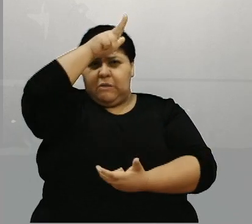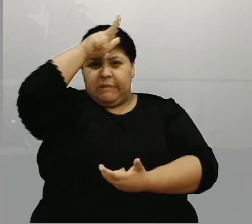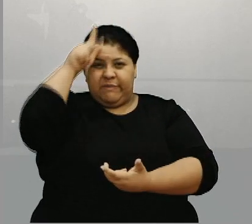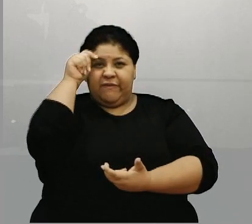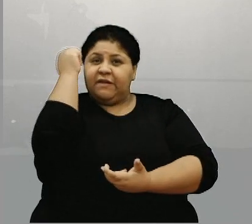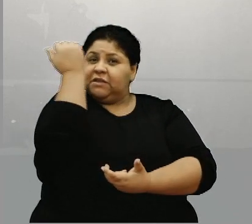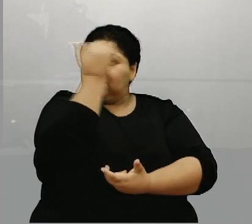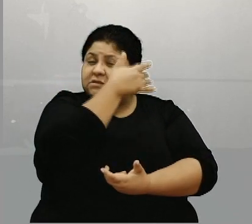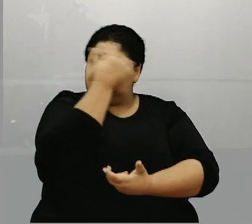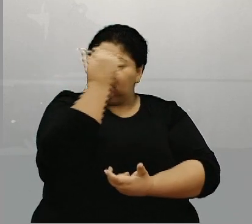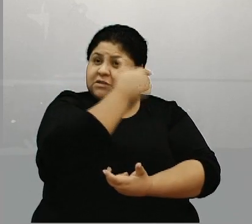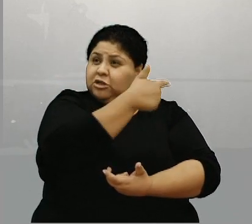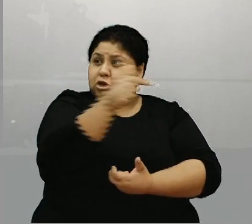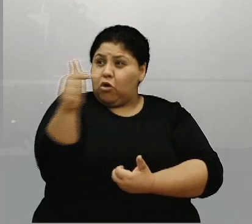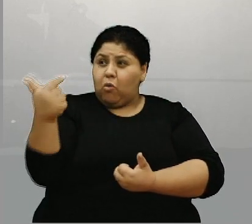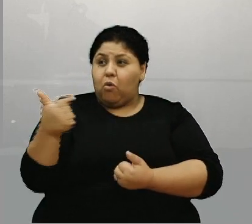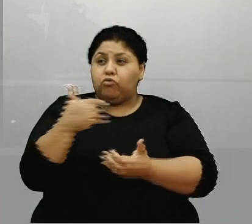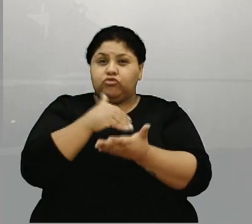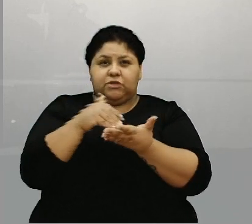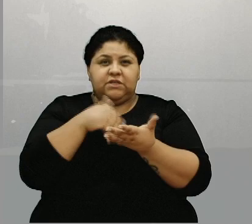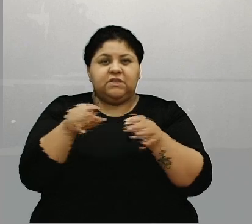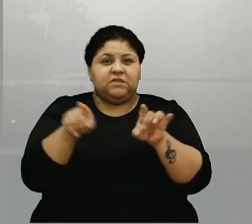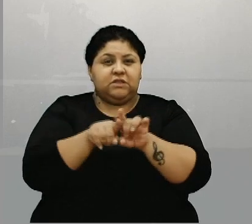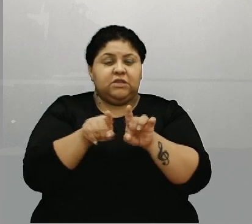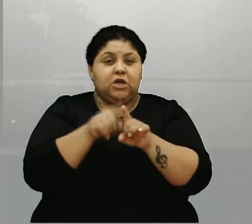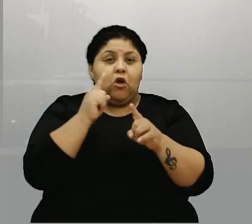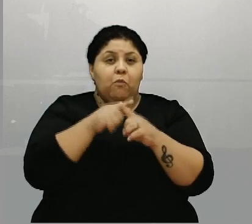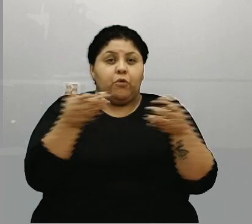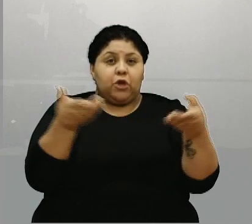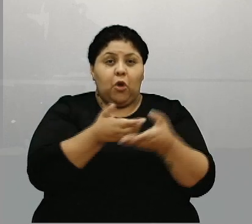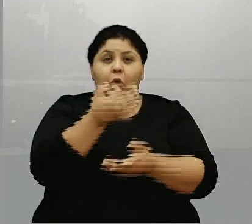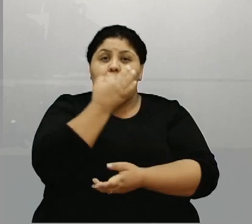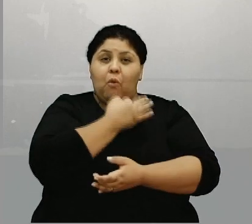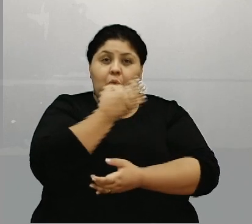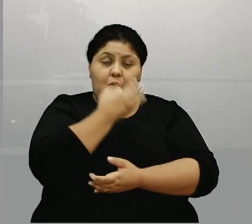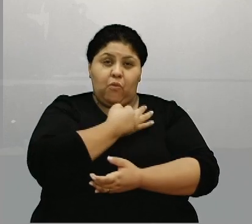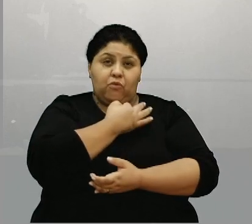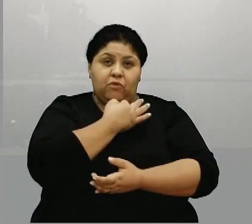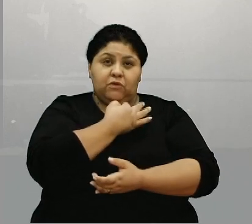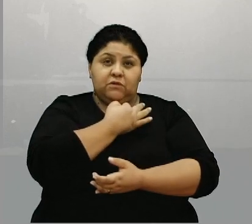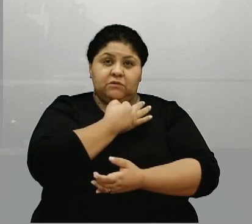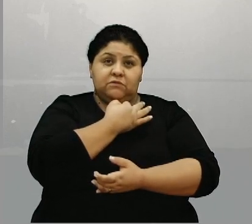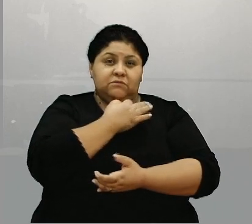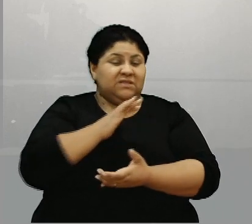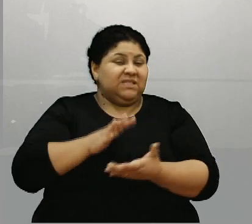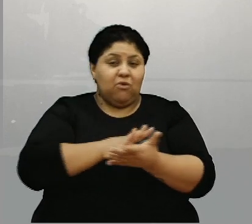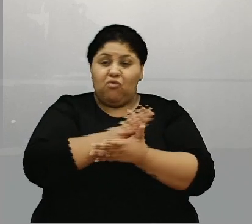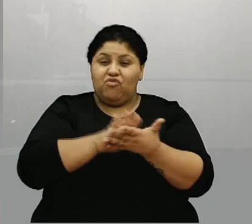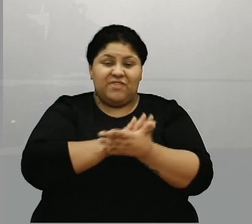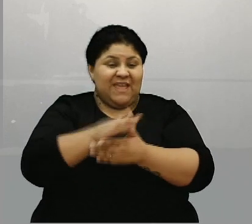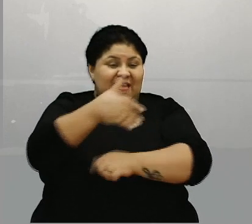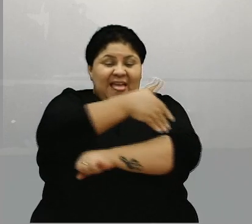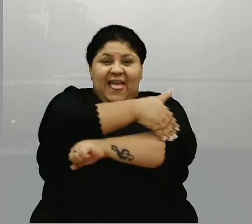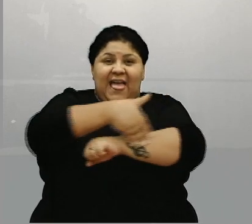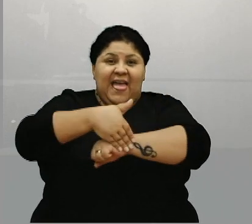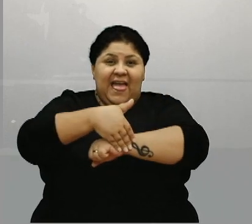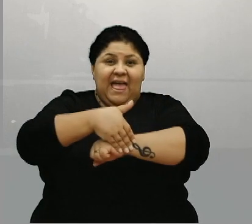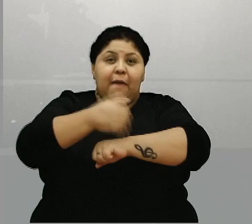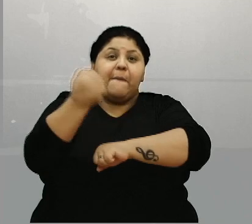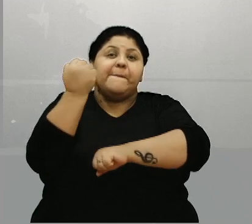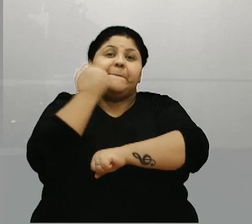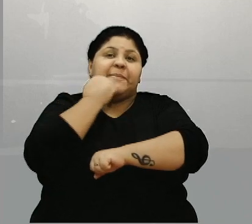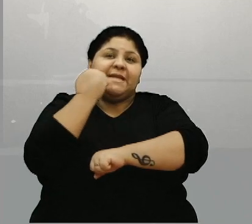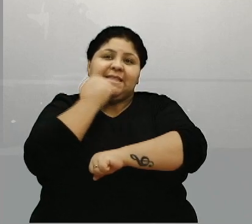Adiló e demais secretários, porque hoje Caxias do Sul está sem asfalto, está sem brita,